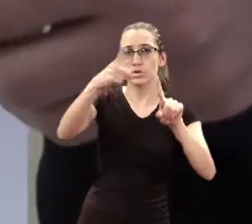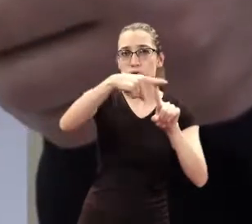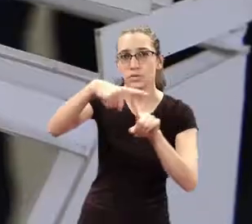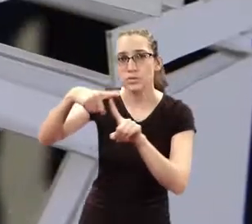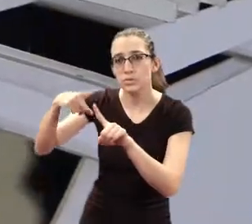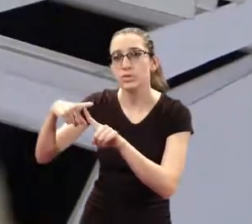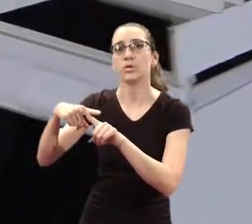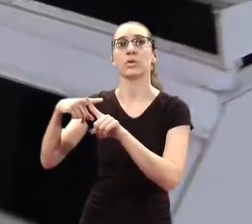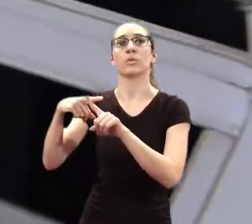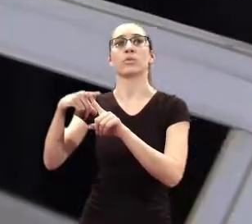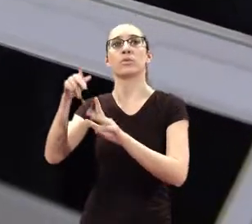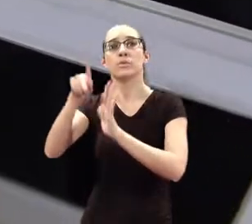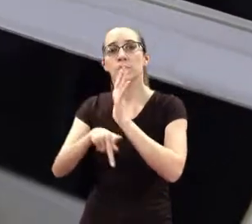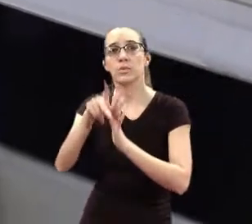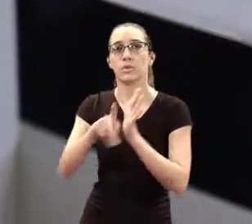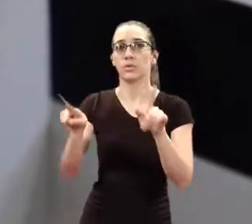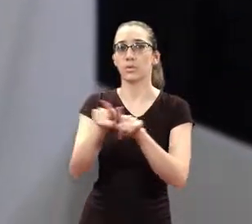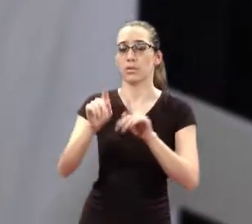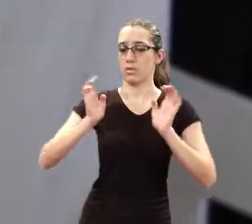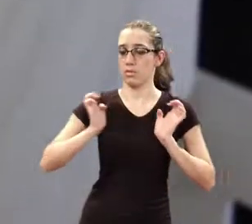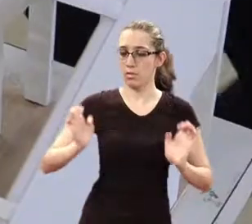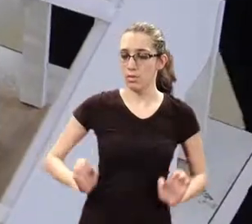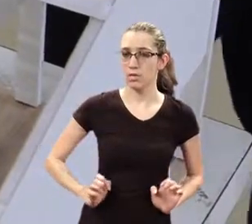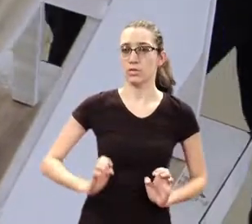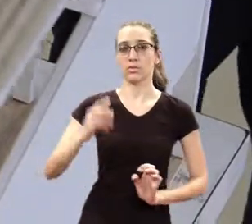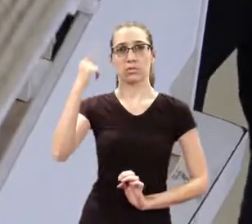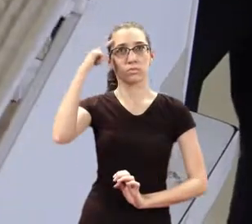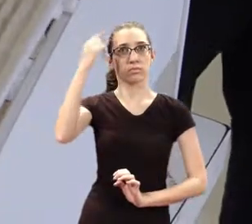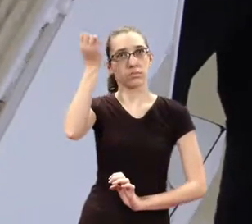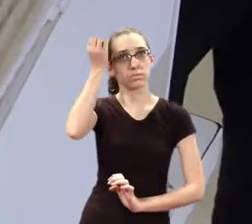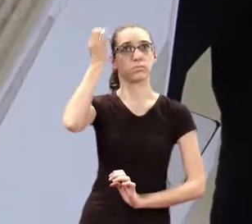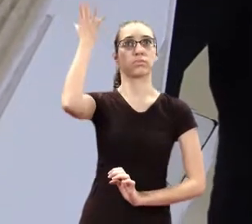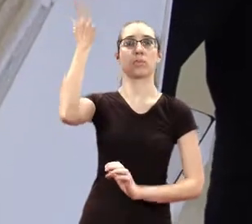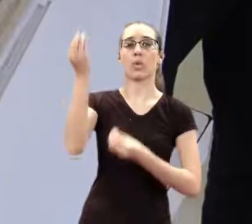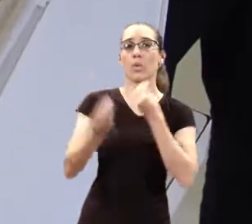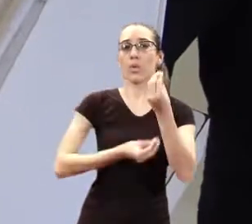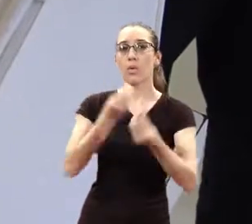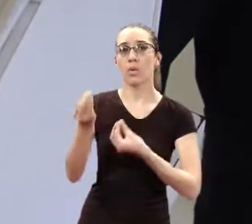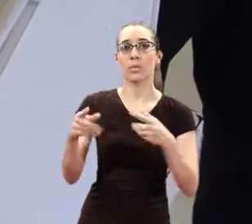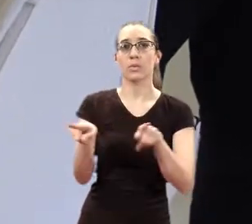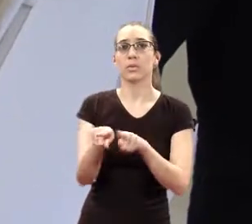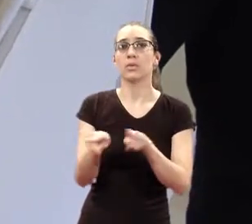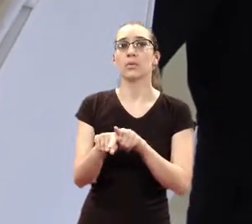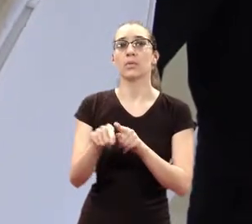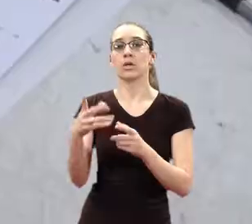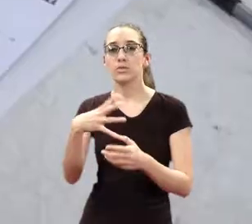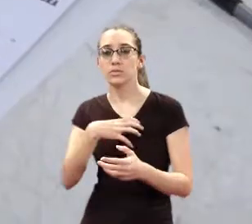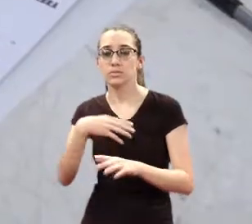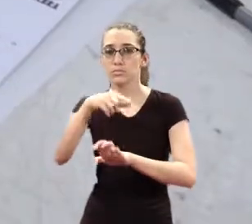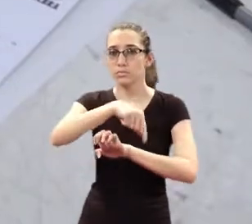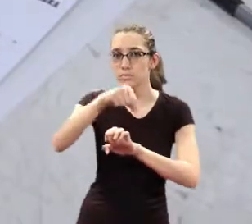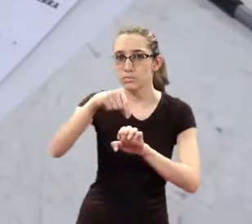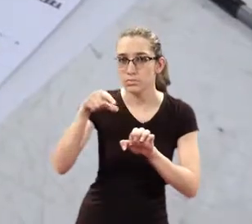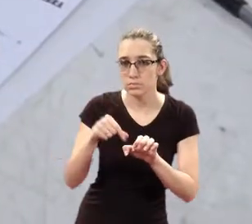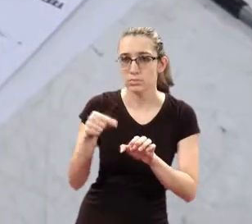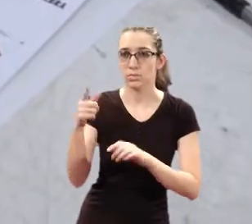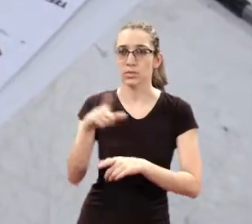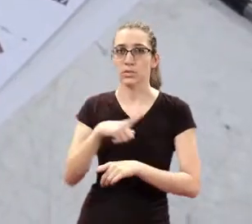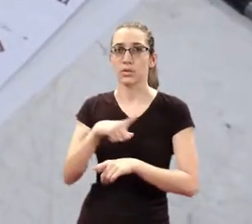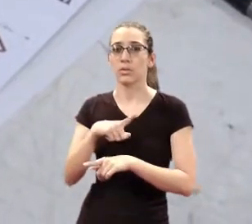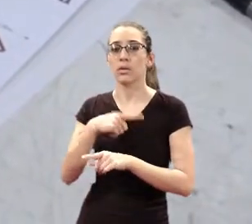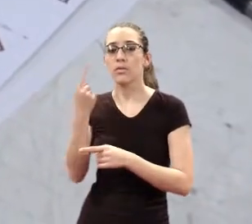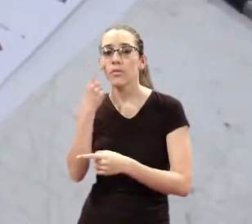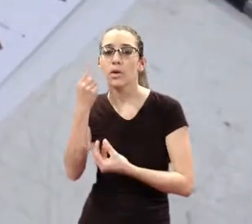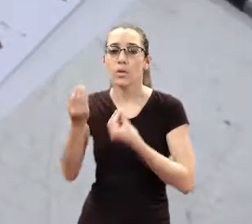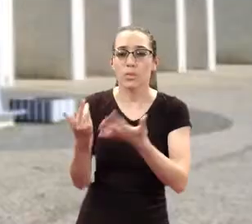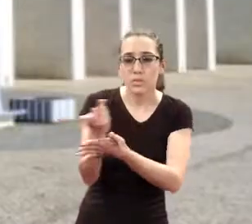com ética, domínio técnico, habilidade criativa e capacidade crítica, científica e empreendedora. Habilita o profissional a pensar